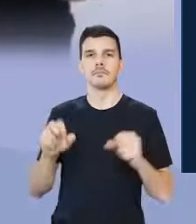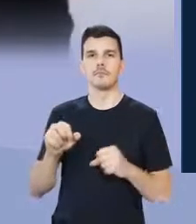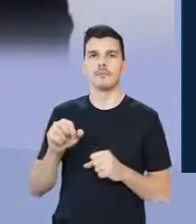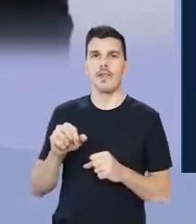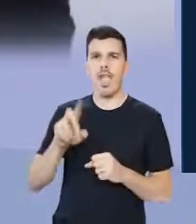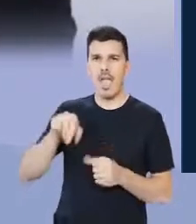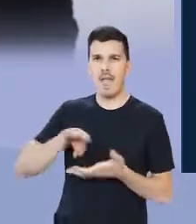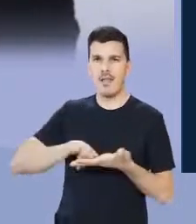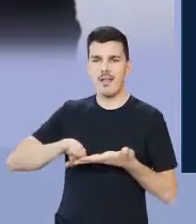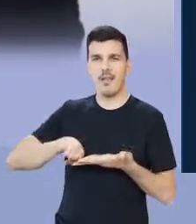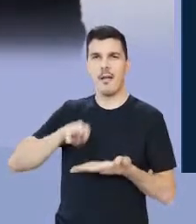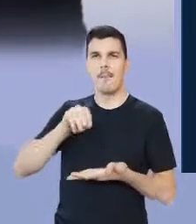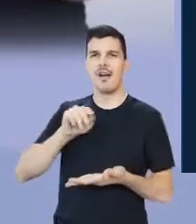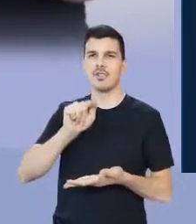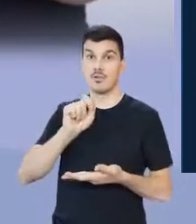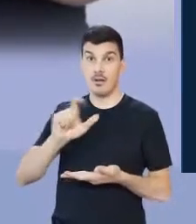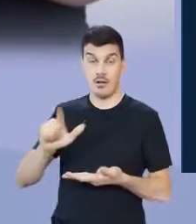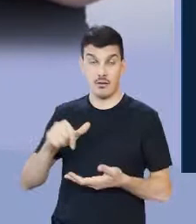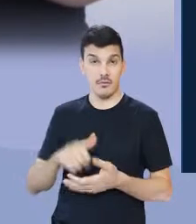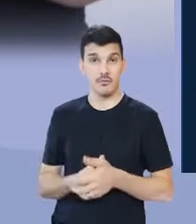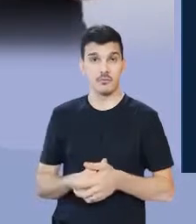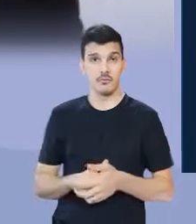acerca de ser marginal.